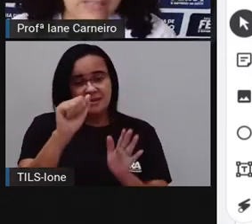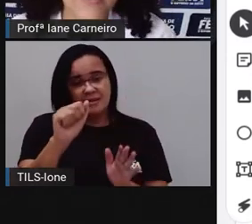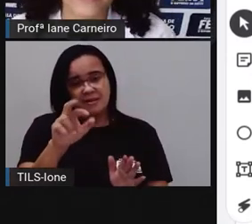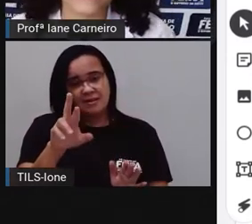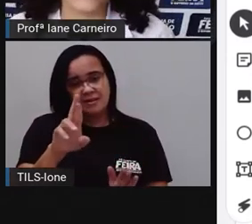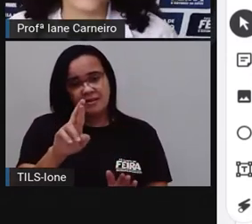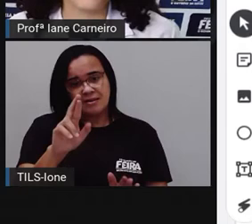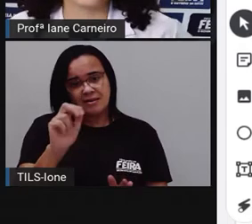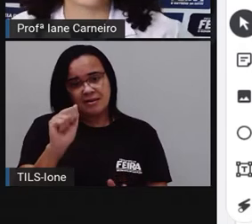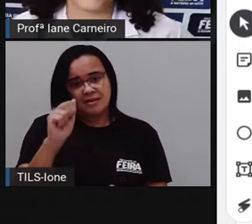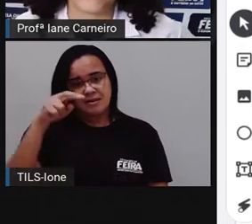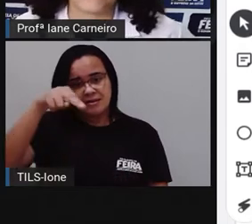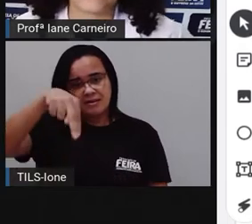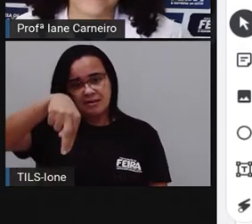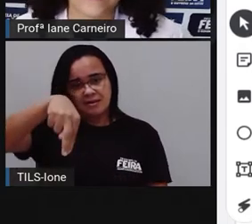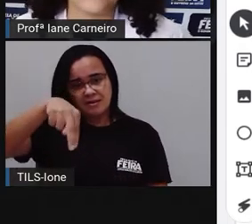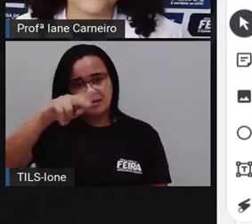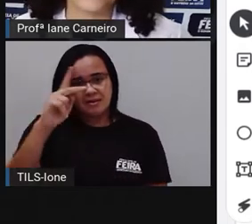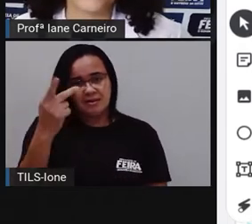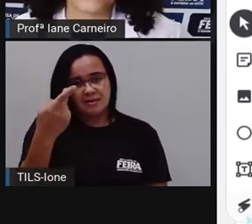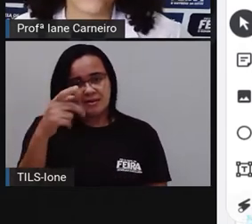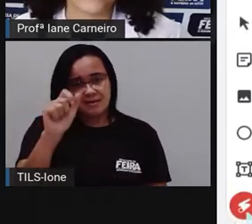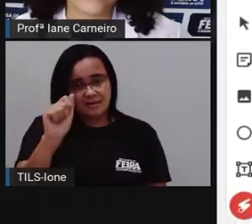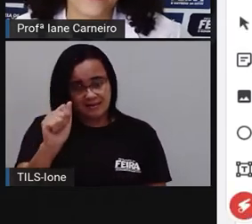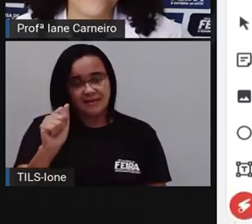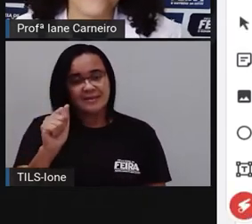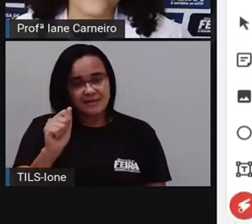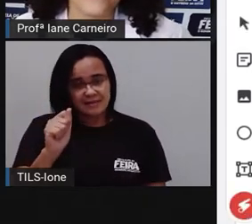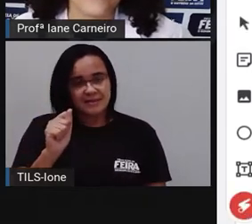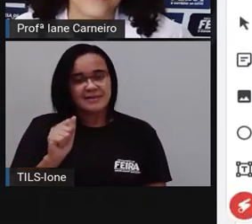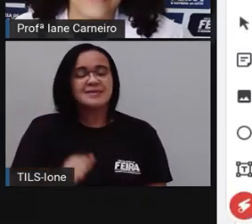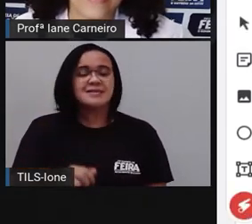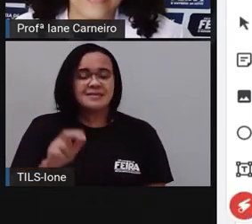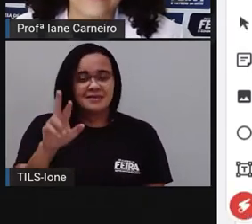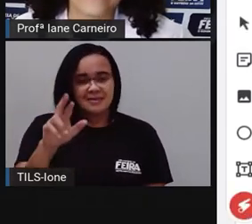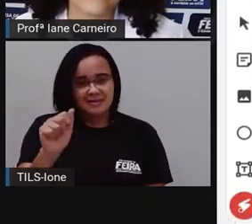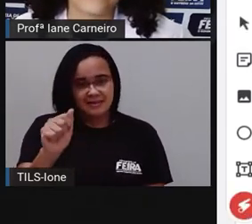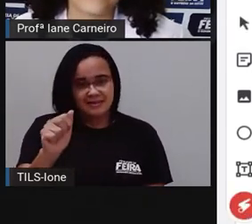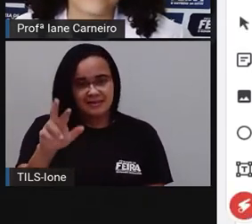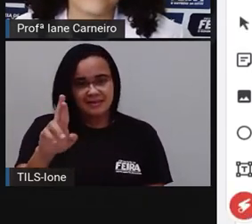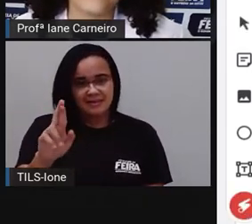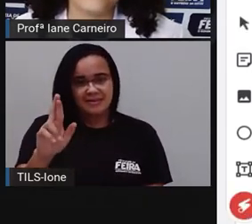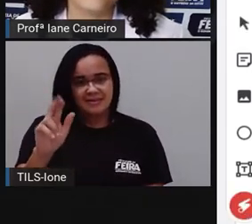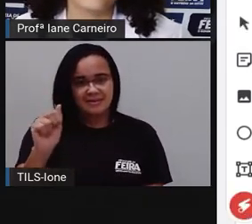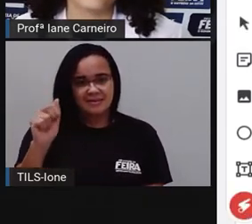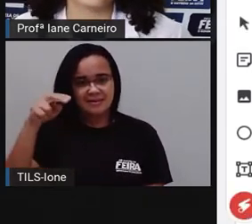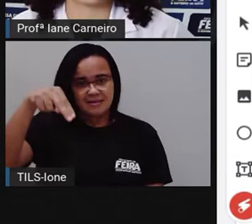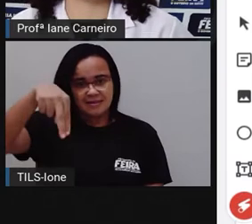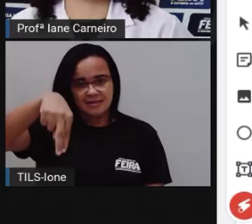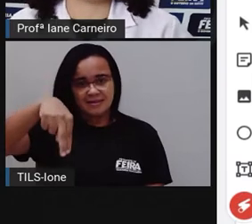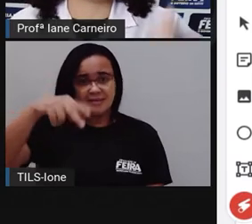tem que escrever a letrinha H. Vamos ver se agora tá, ó. Aranha.